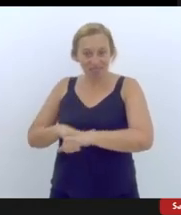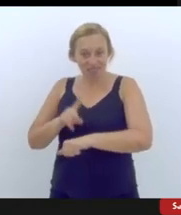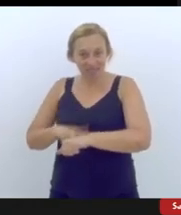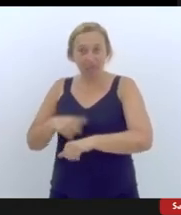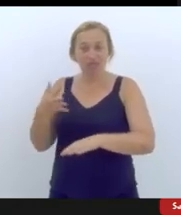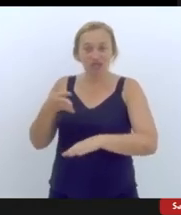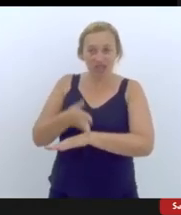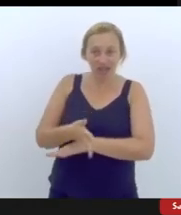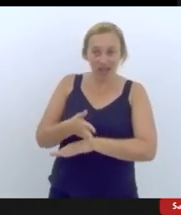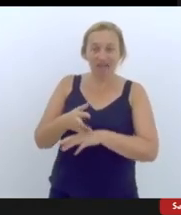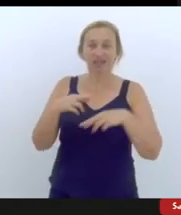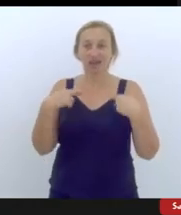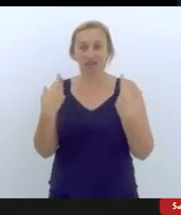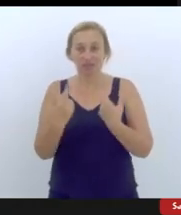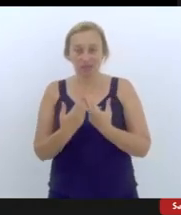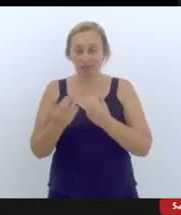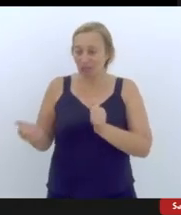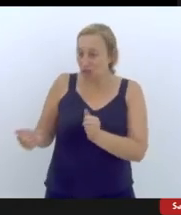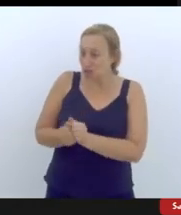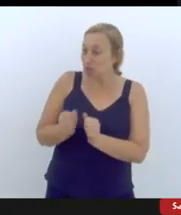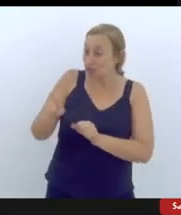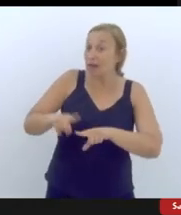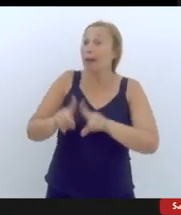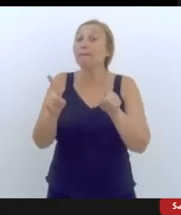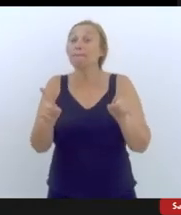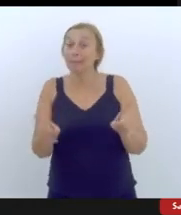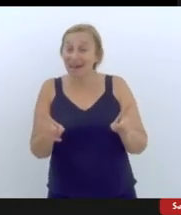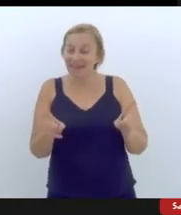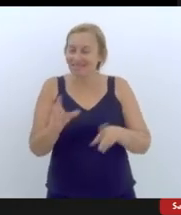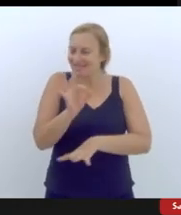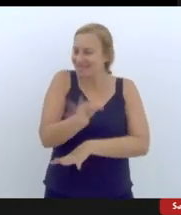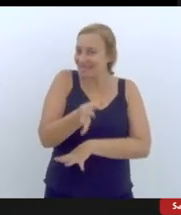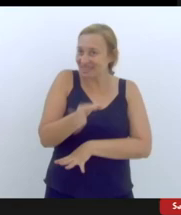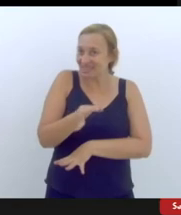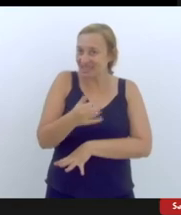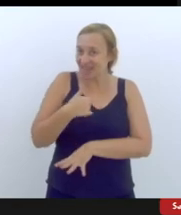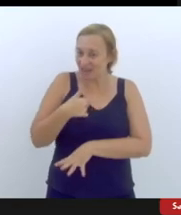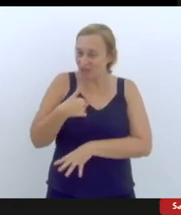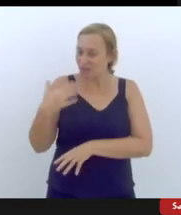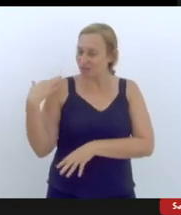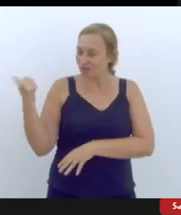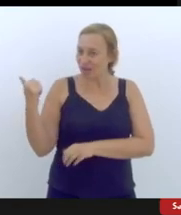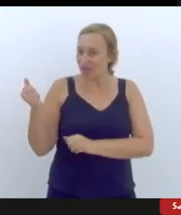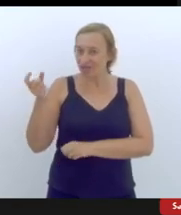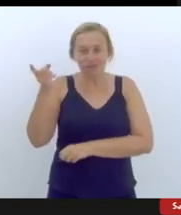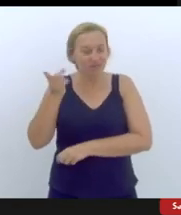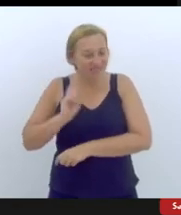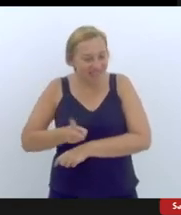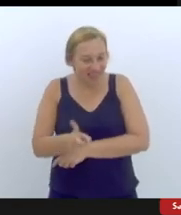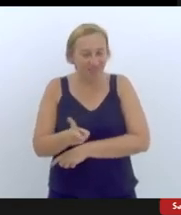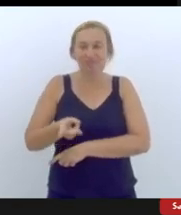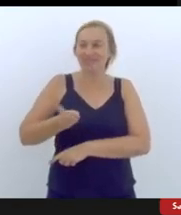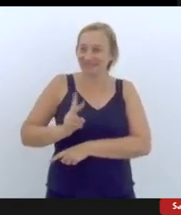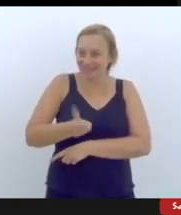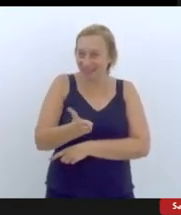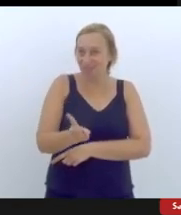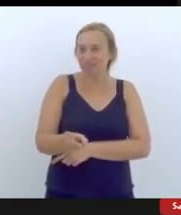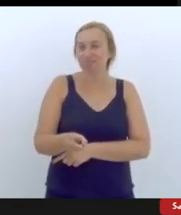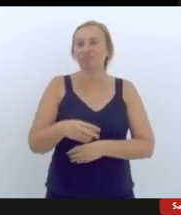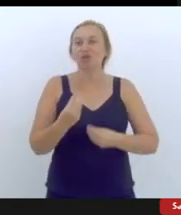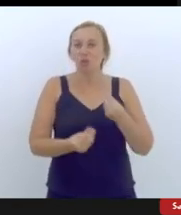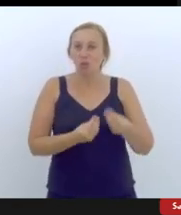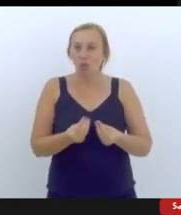para estar ao seu lado, mas tenha certeza que eu estarei aqui ao seu lado a todo momento, a todo tempo,